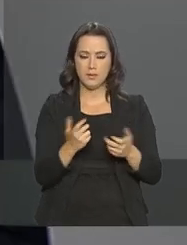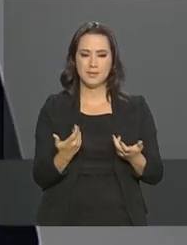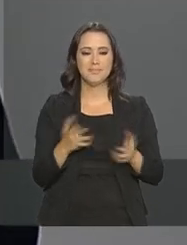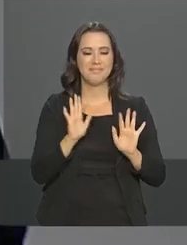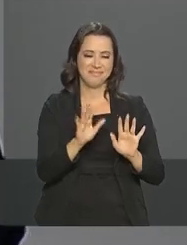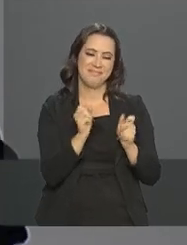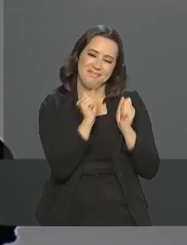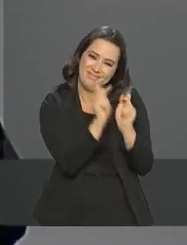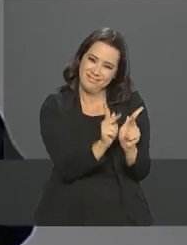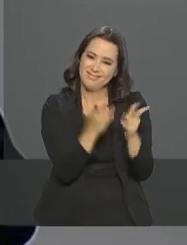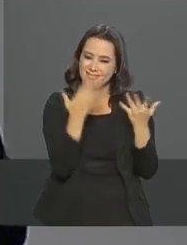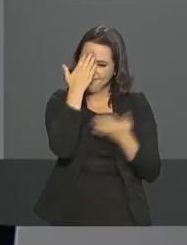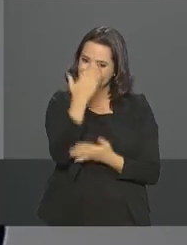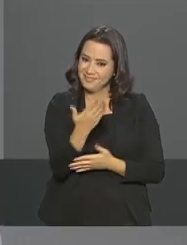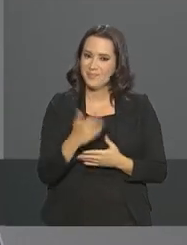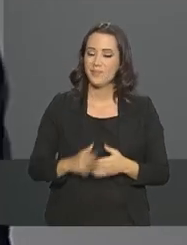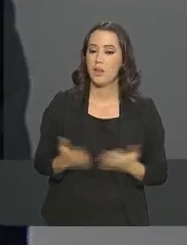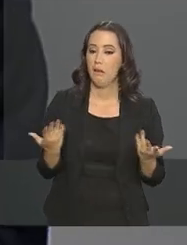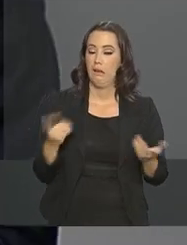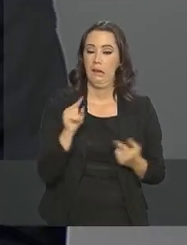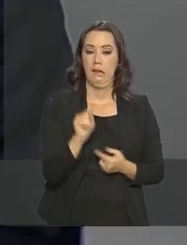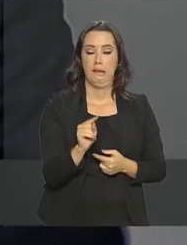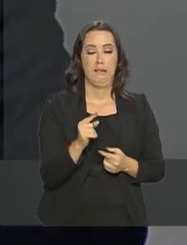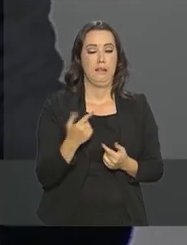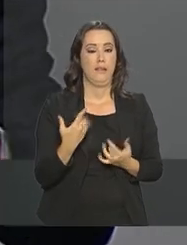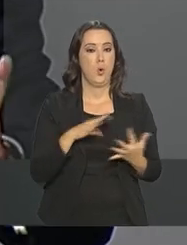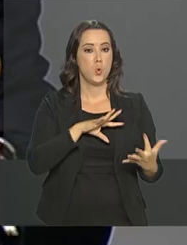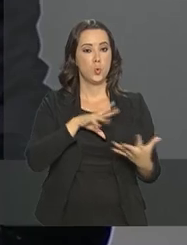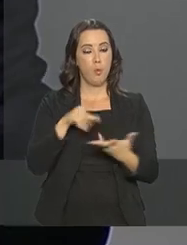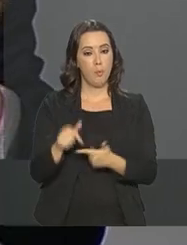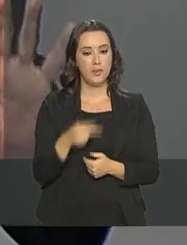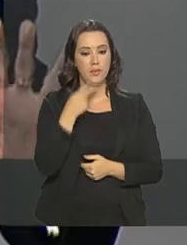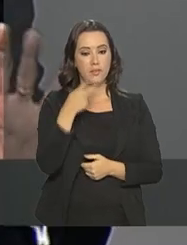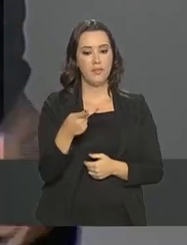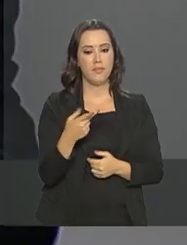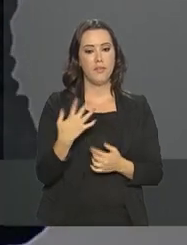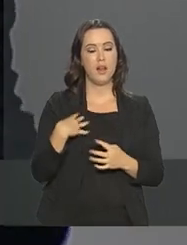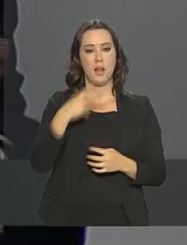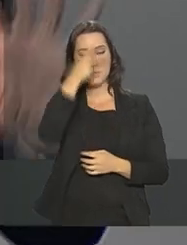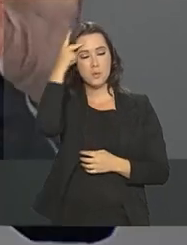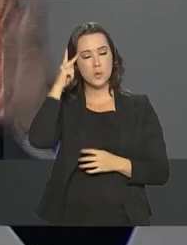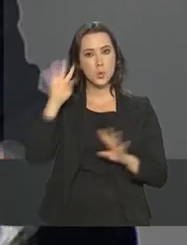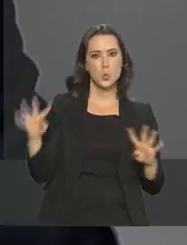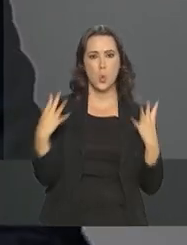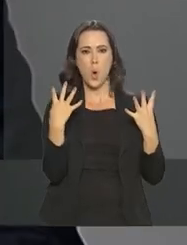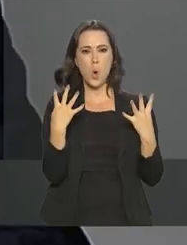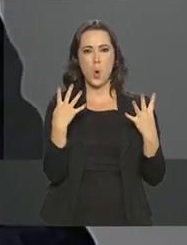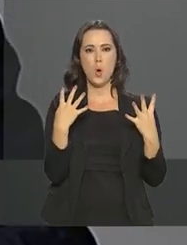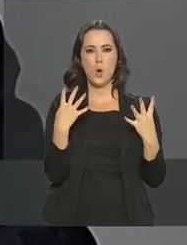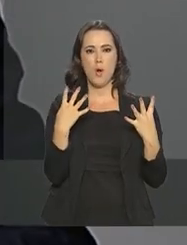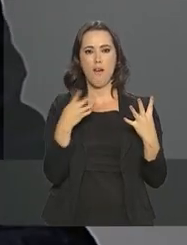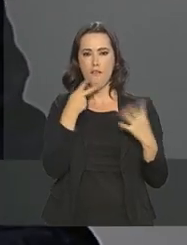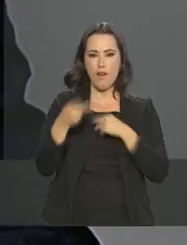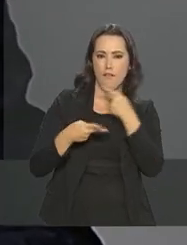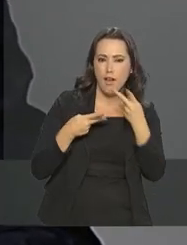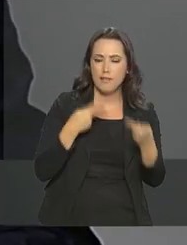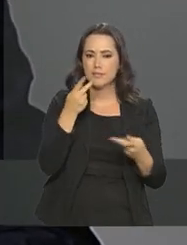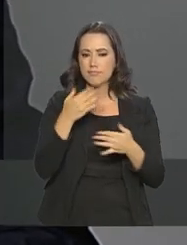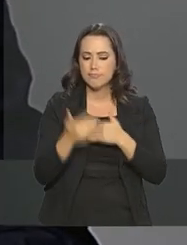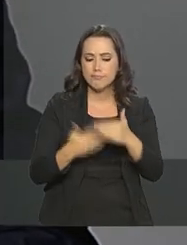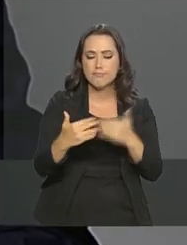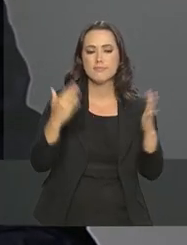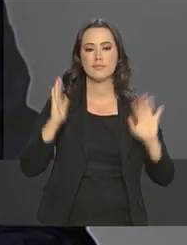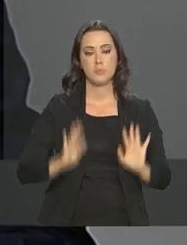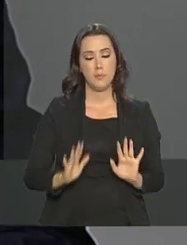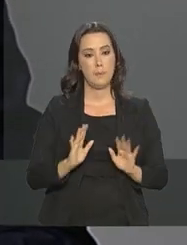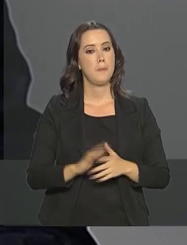é que no plano internacional toda vez que eu tenho uma platéia atenta eu vou em frente mas o